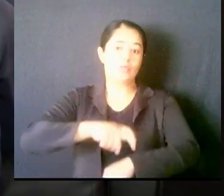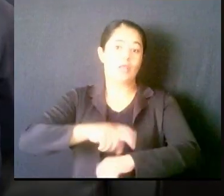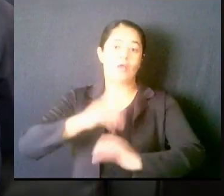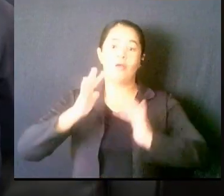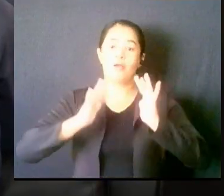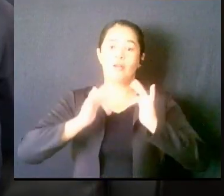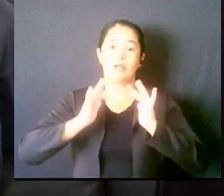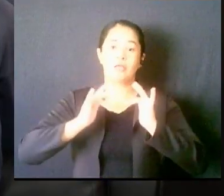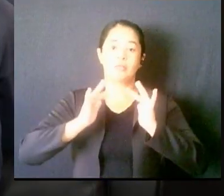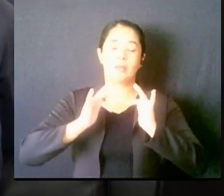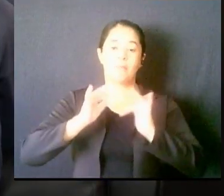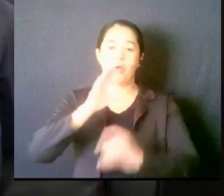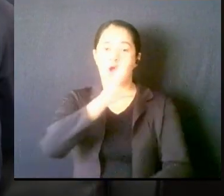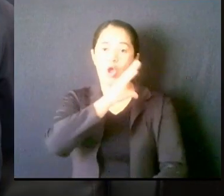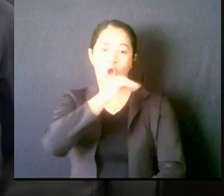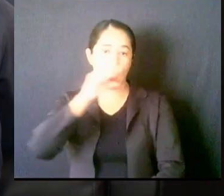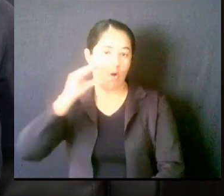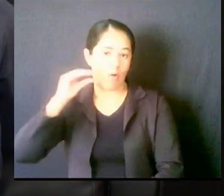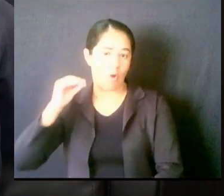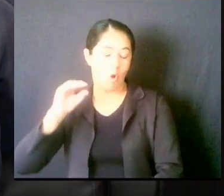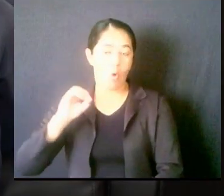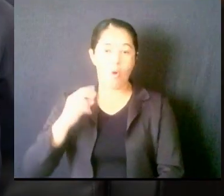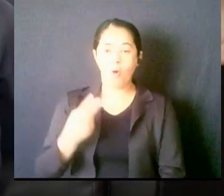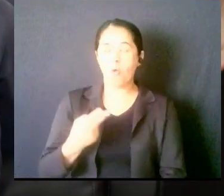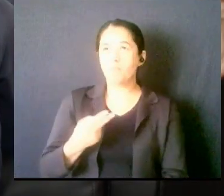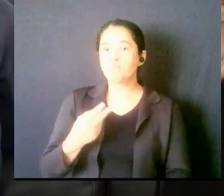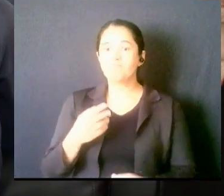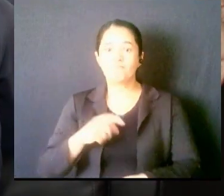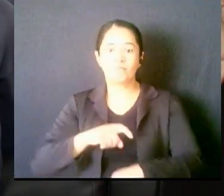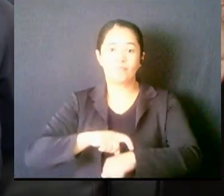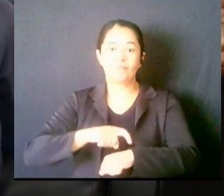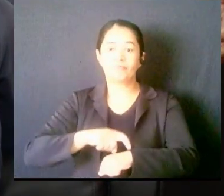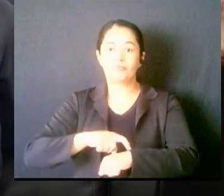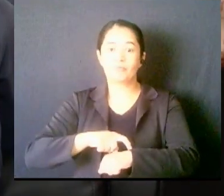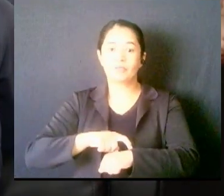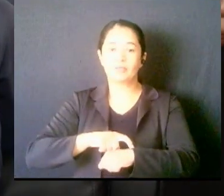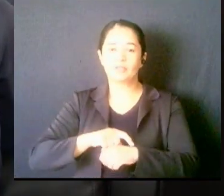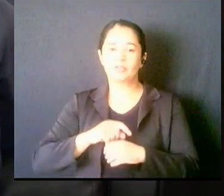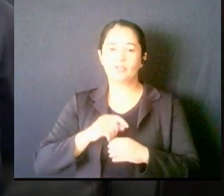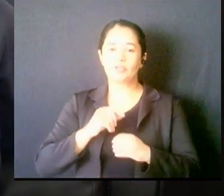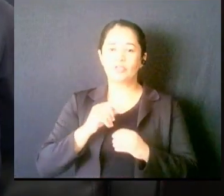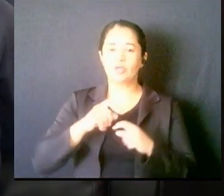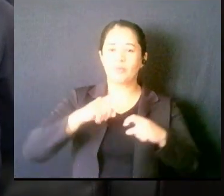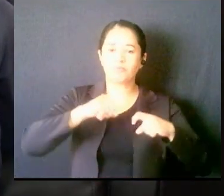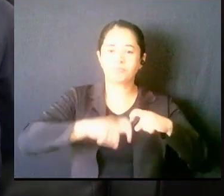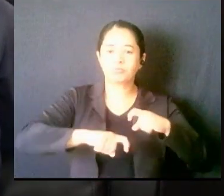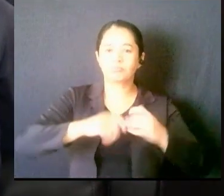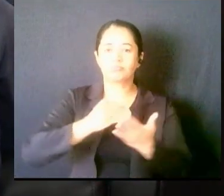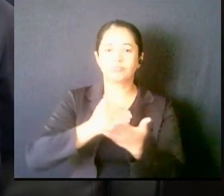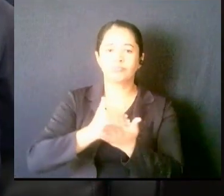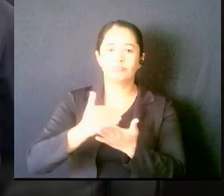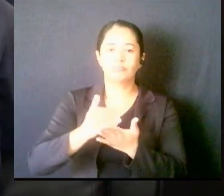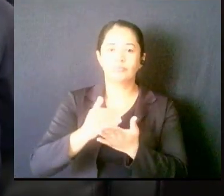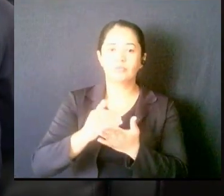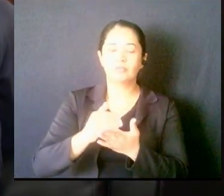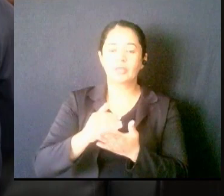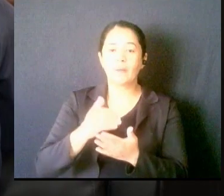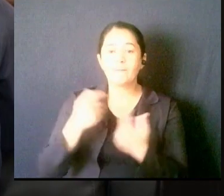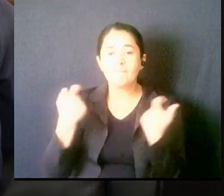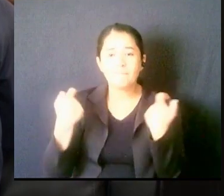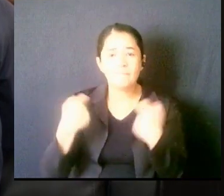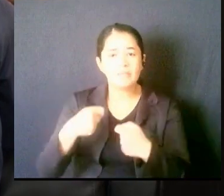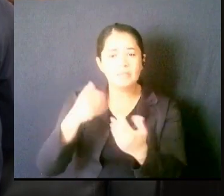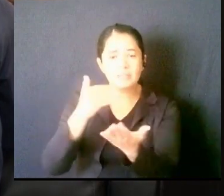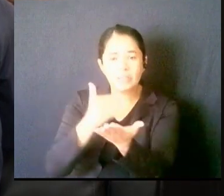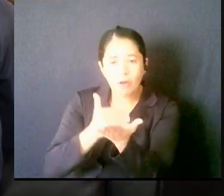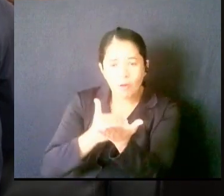adolescente está no momento de se envolver em atividade sexual. Não, isso é para ser conversado desde